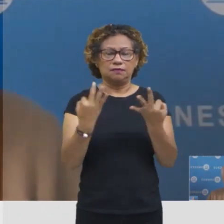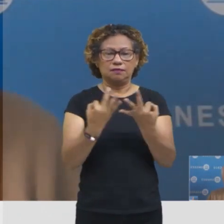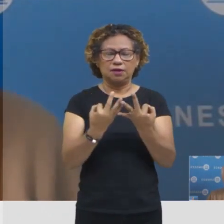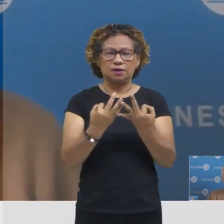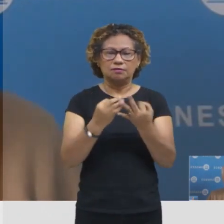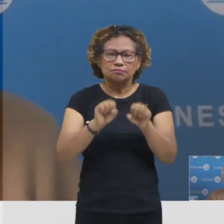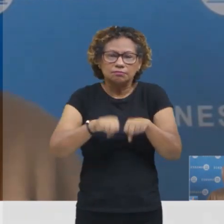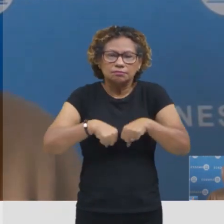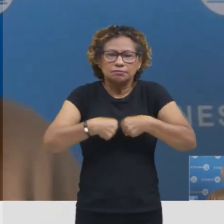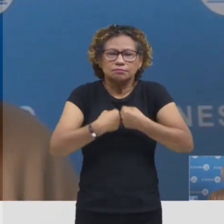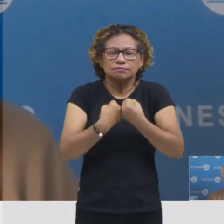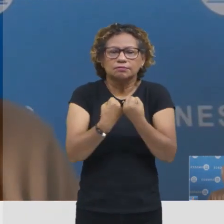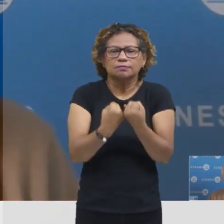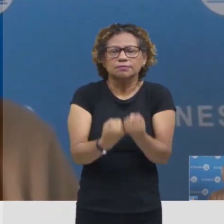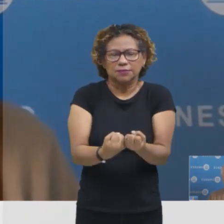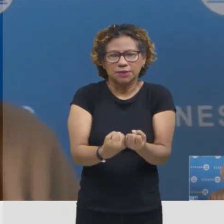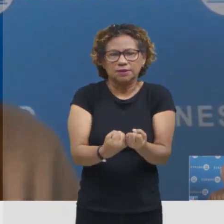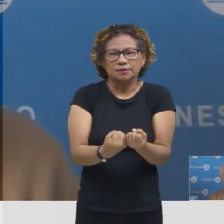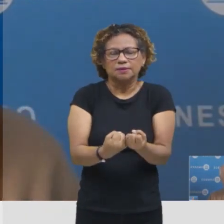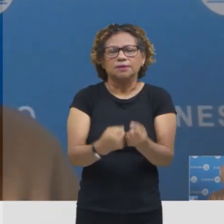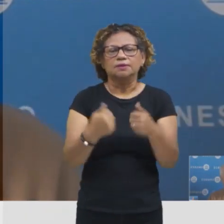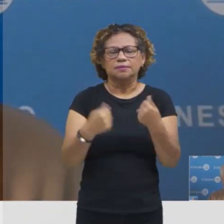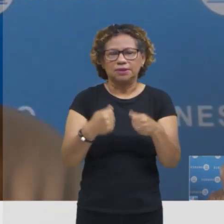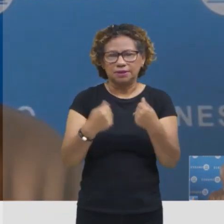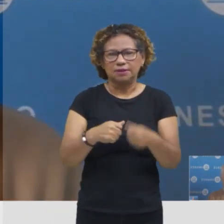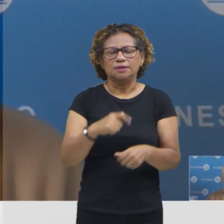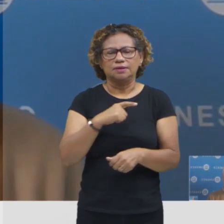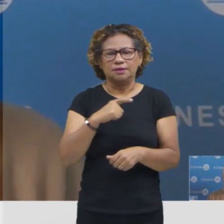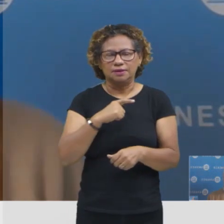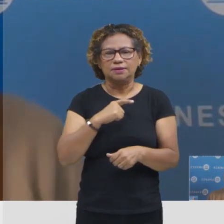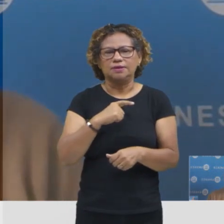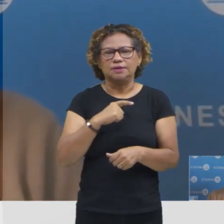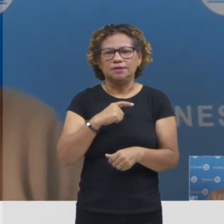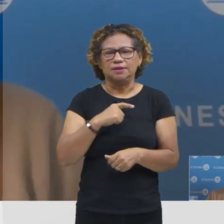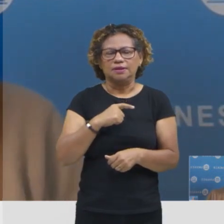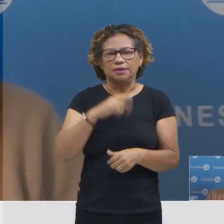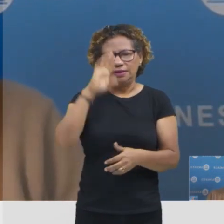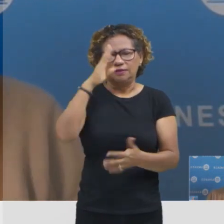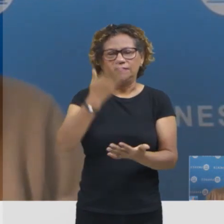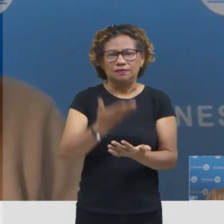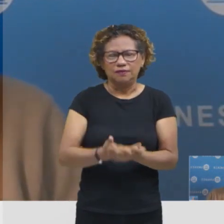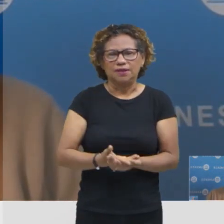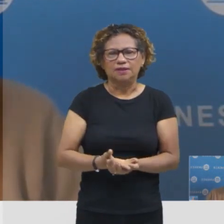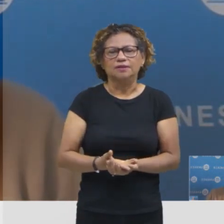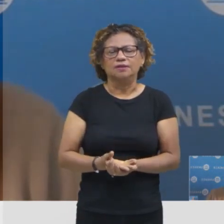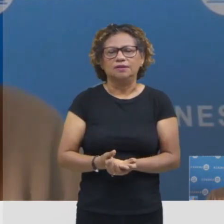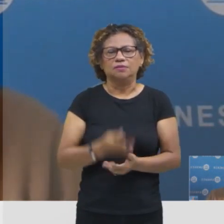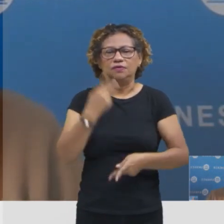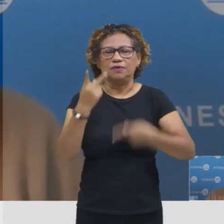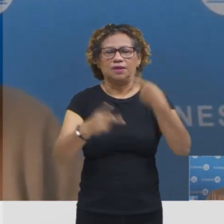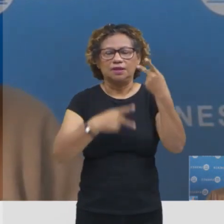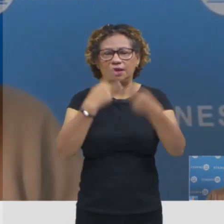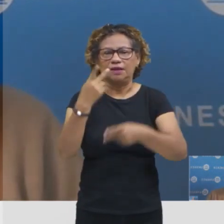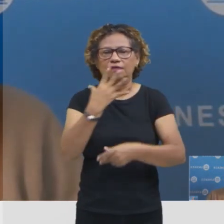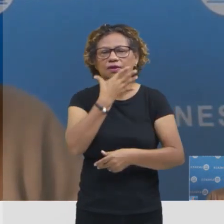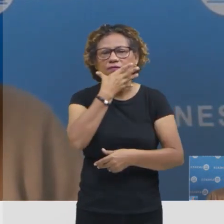Essa pedagogia da esperança, de que nos falava também o Paulo Freire, essa ideia de que a esperança é uma coisa que se